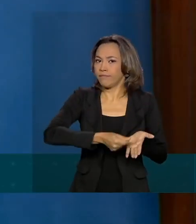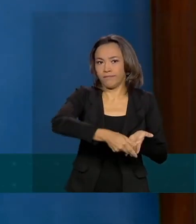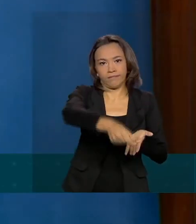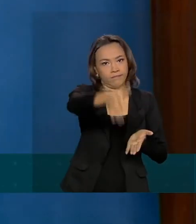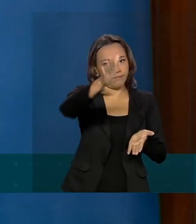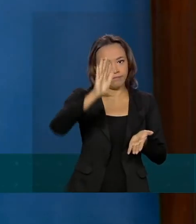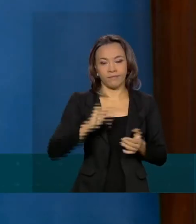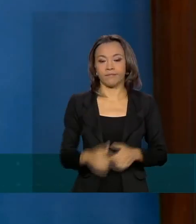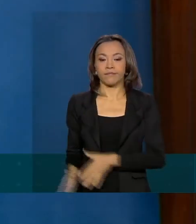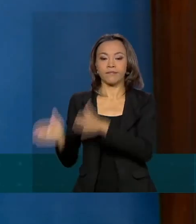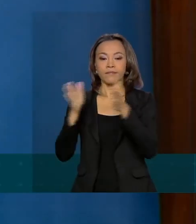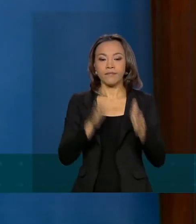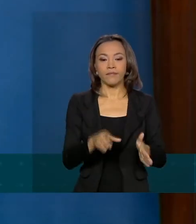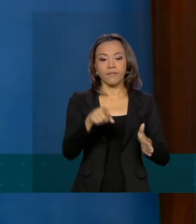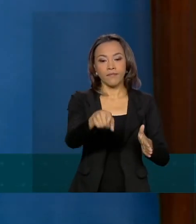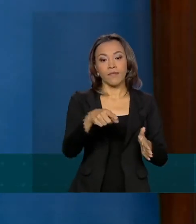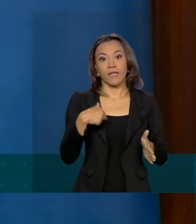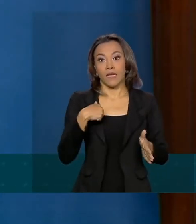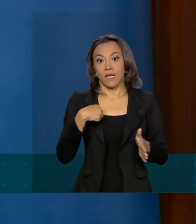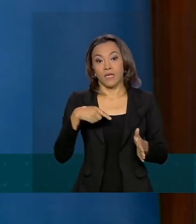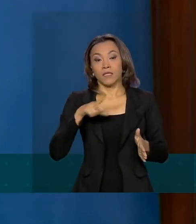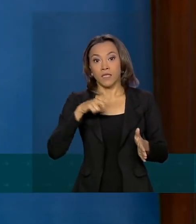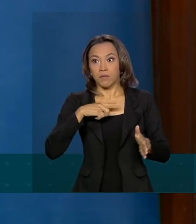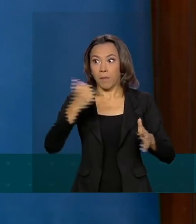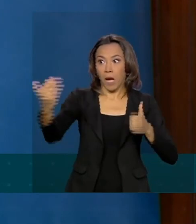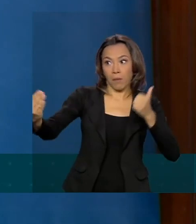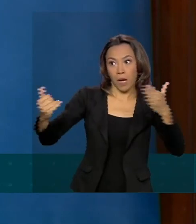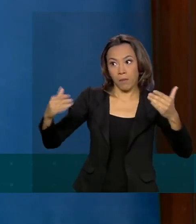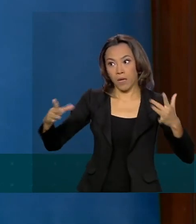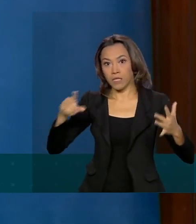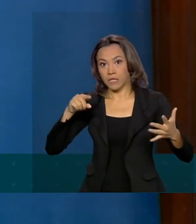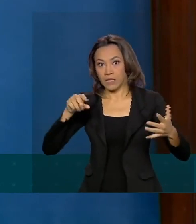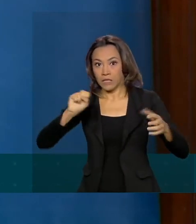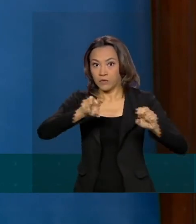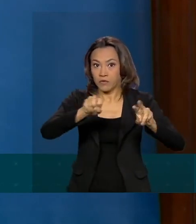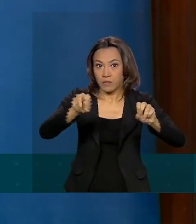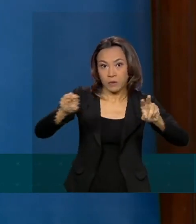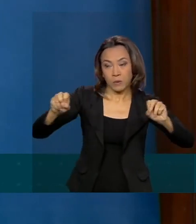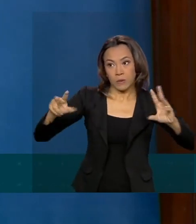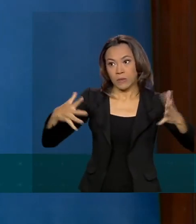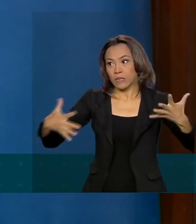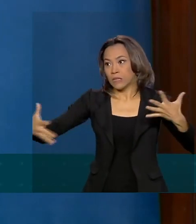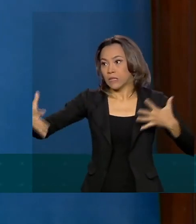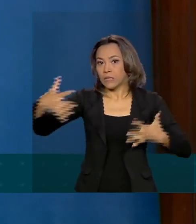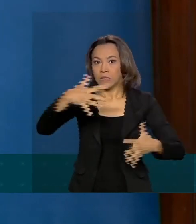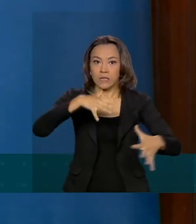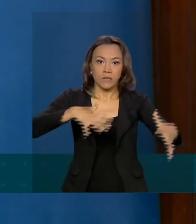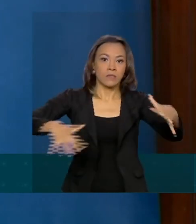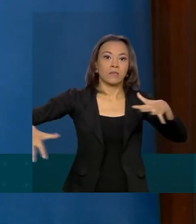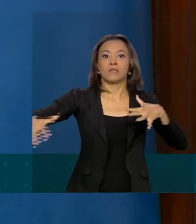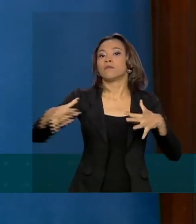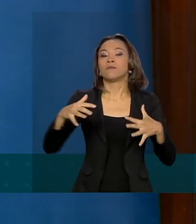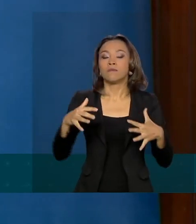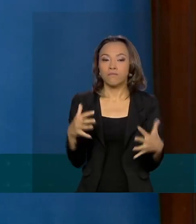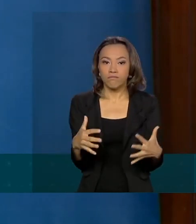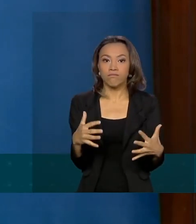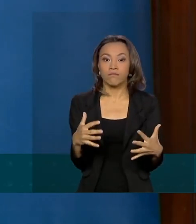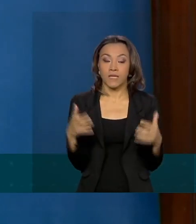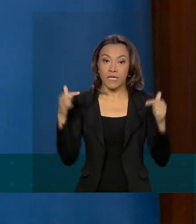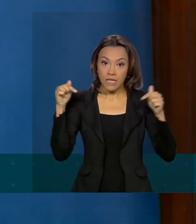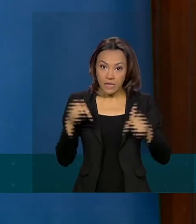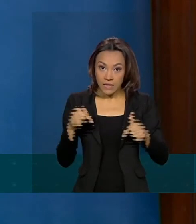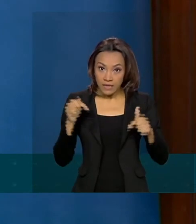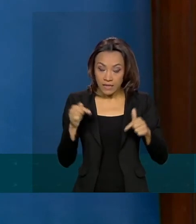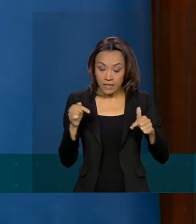ainda está à porta. O lobo ainda ronda o nosso quintal. Nessa